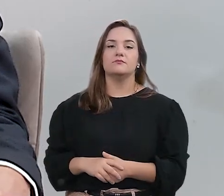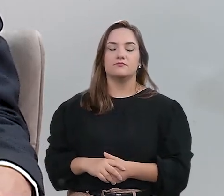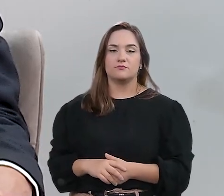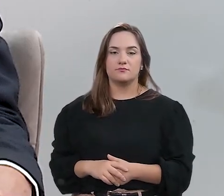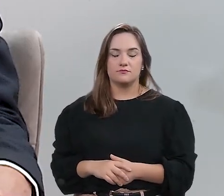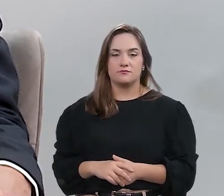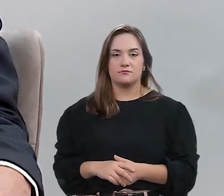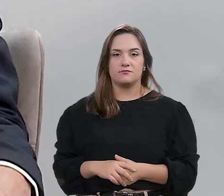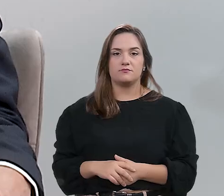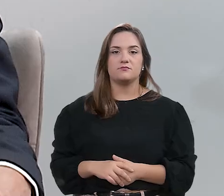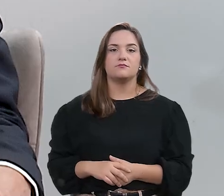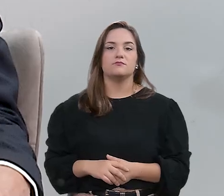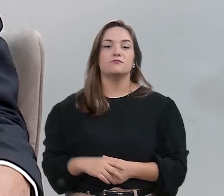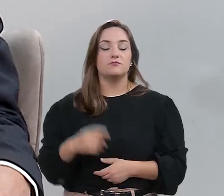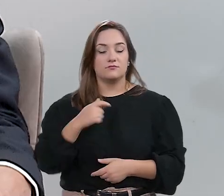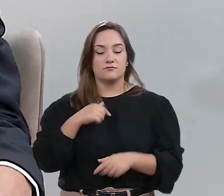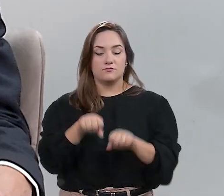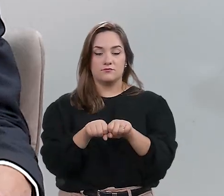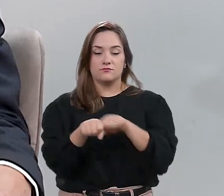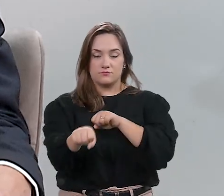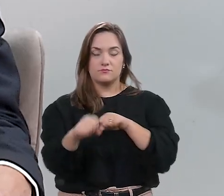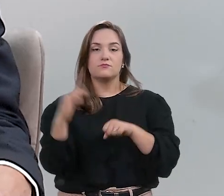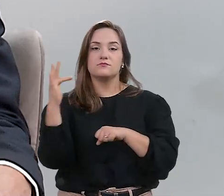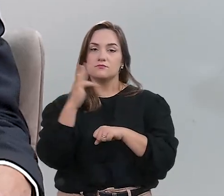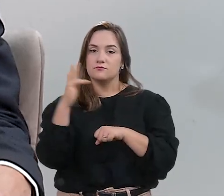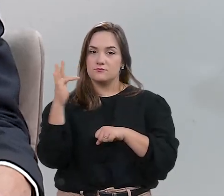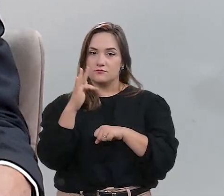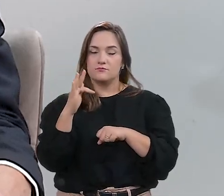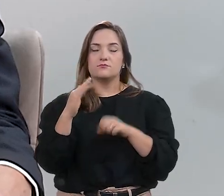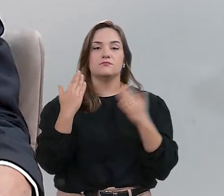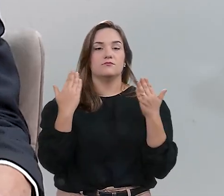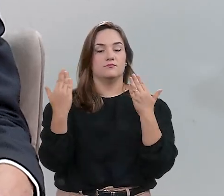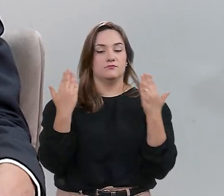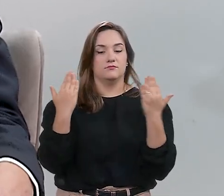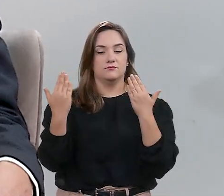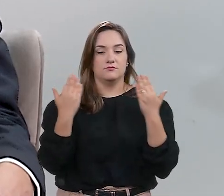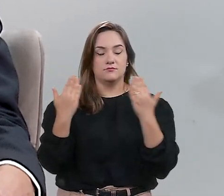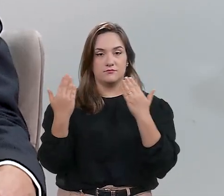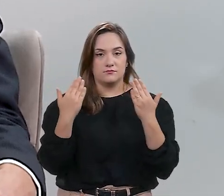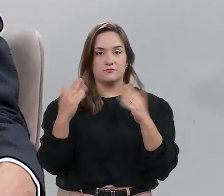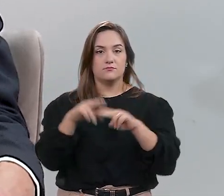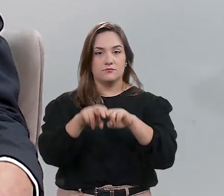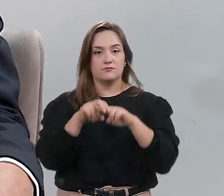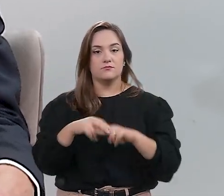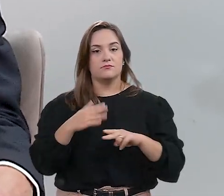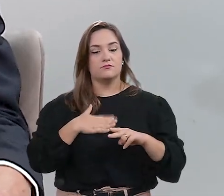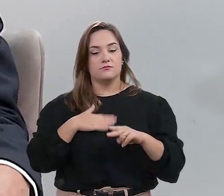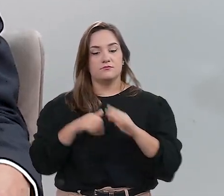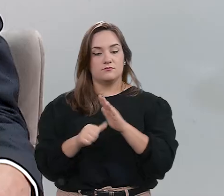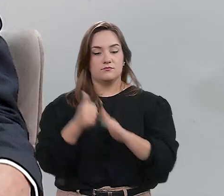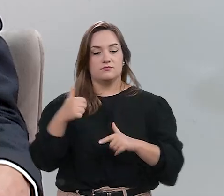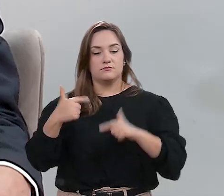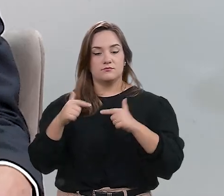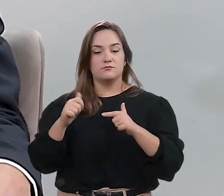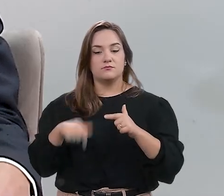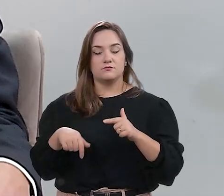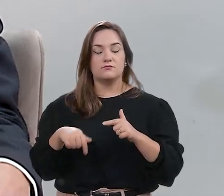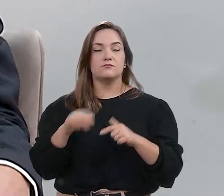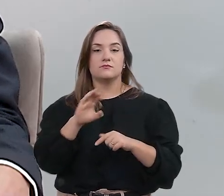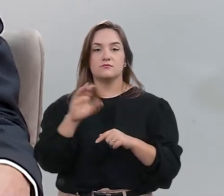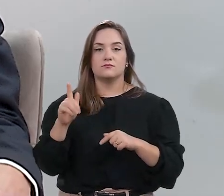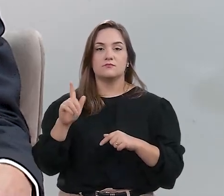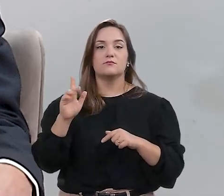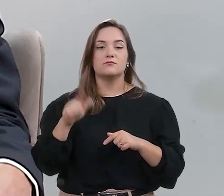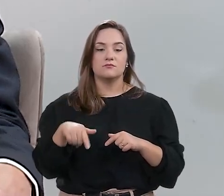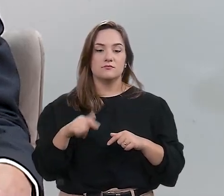E eu também sou formado em psicologia, né? Como psicólogo. O meu primeiro trabalho aqui em Campo Grande